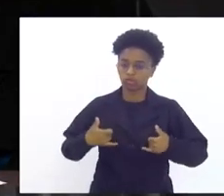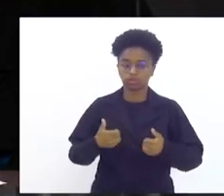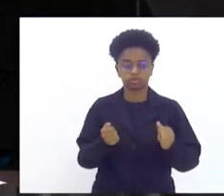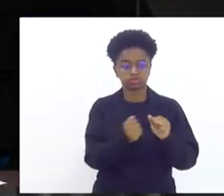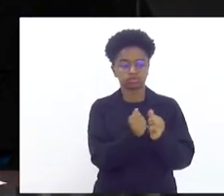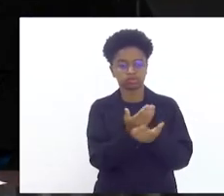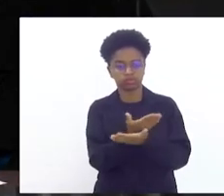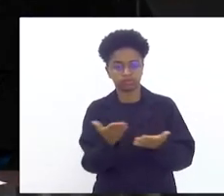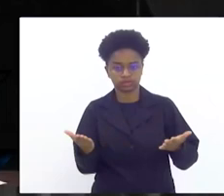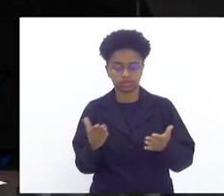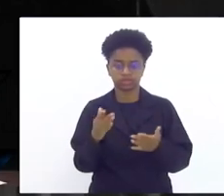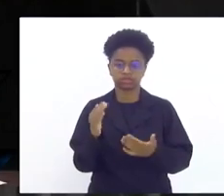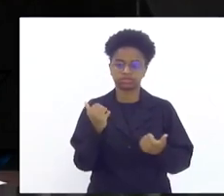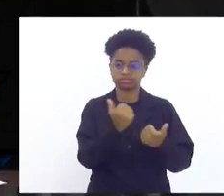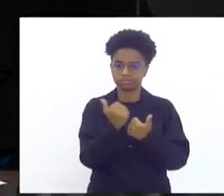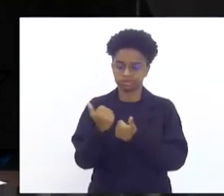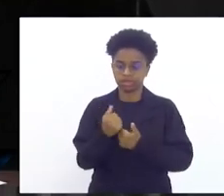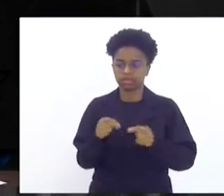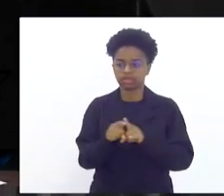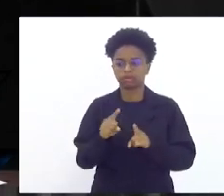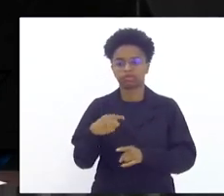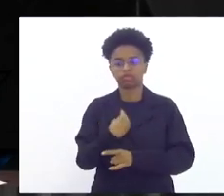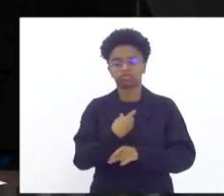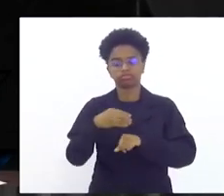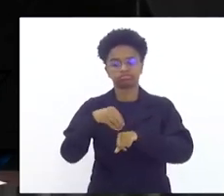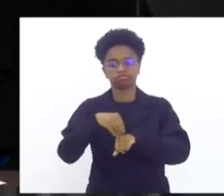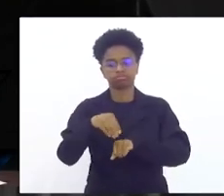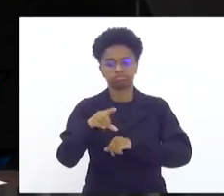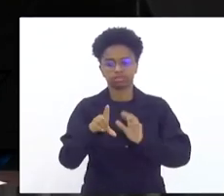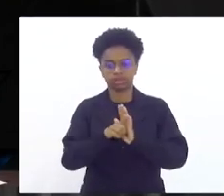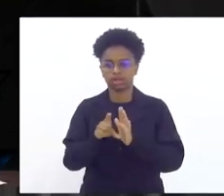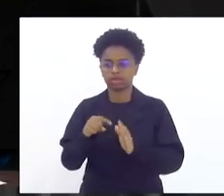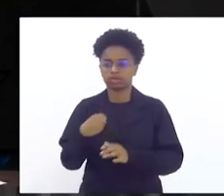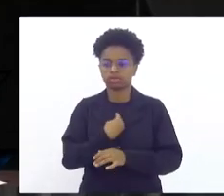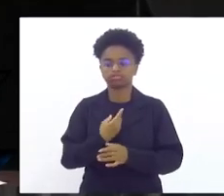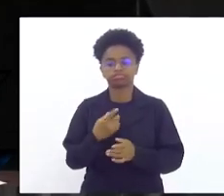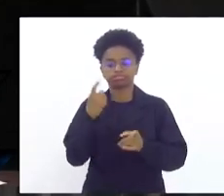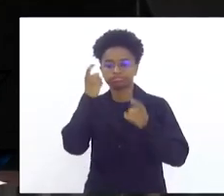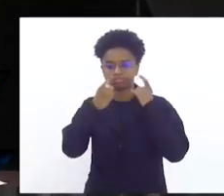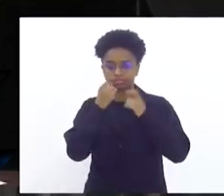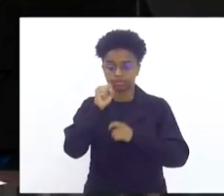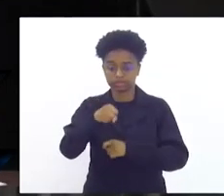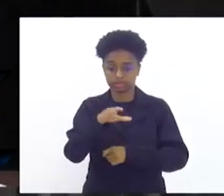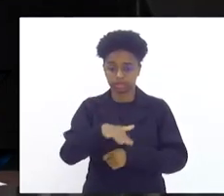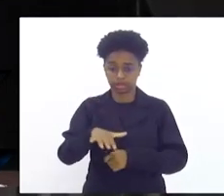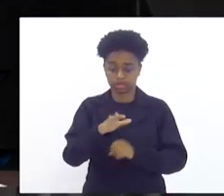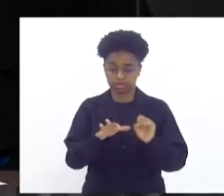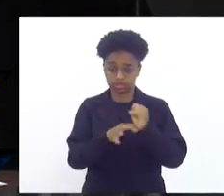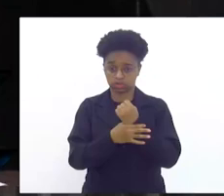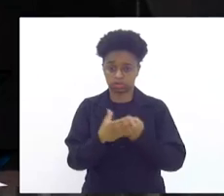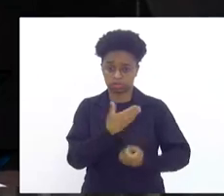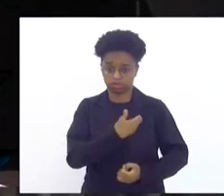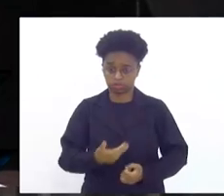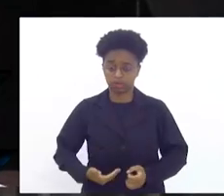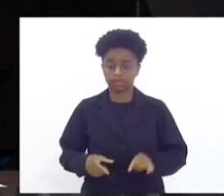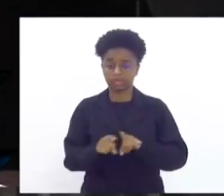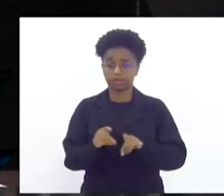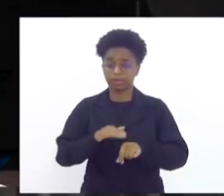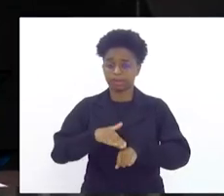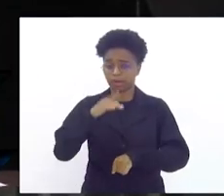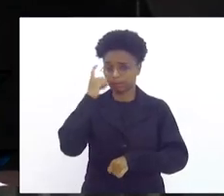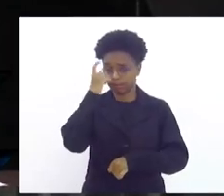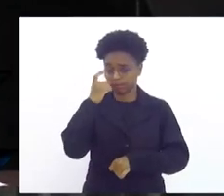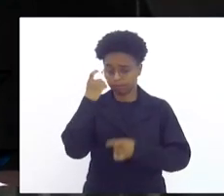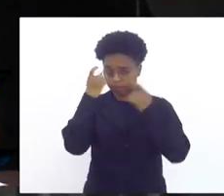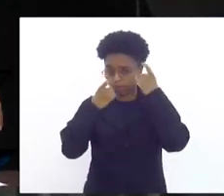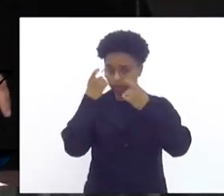vocês e a gente fez essa indicação então aqui a gente tá preocupado com a segurança pública e tá mais preocupado ainda quando vem o presidente Lu